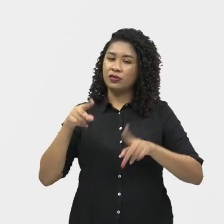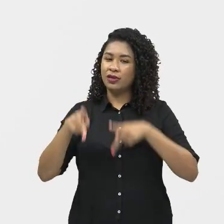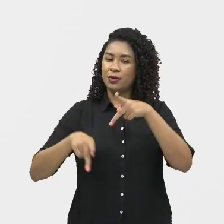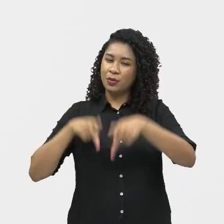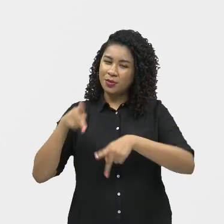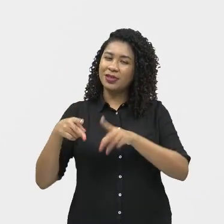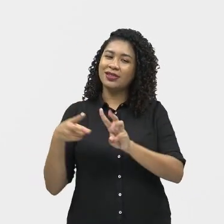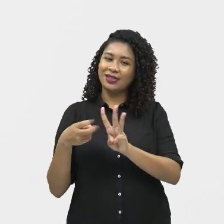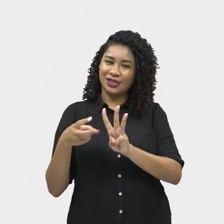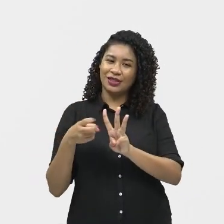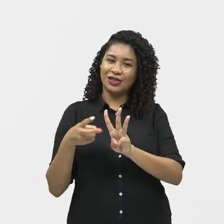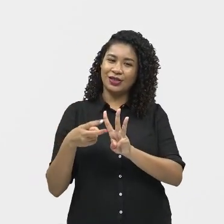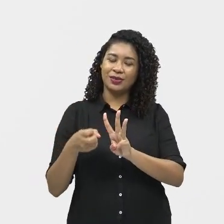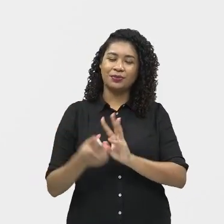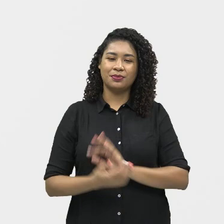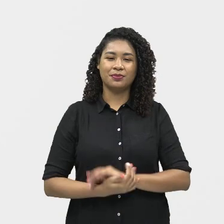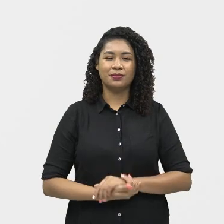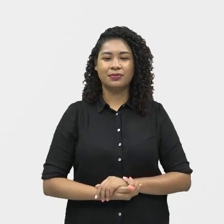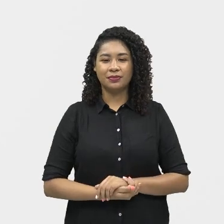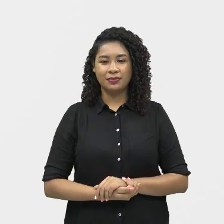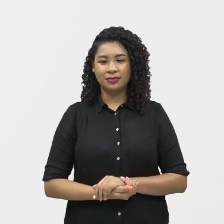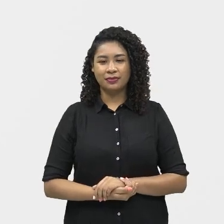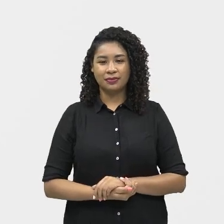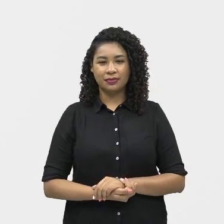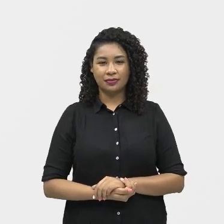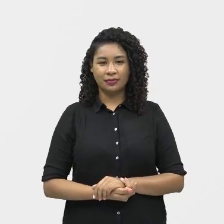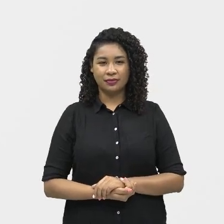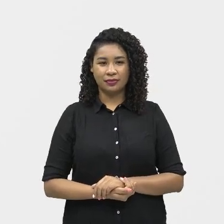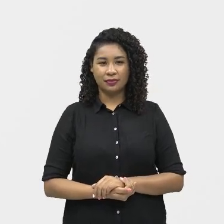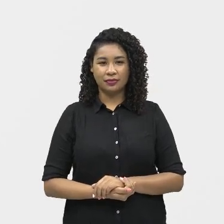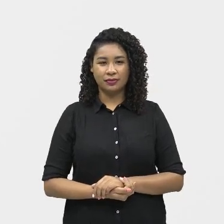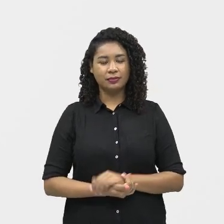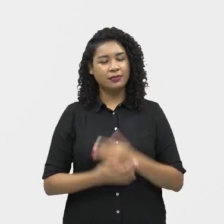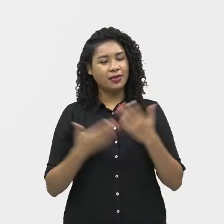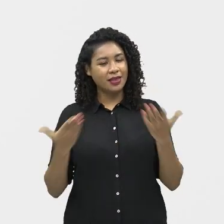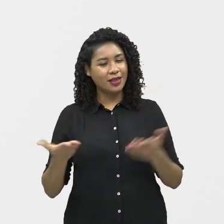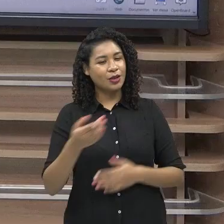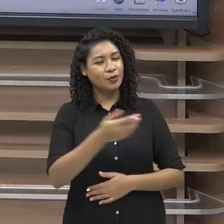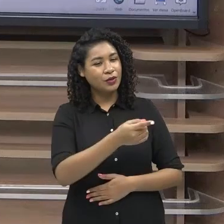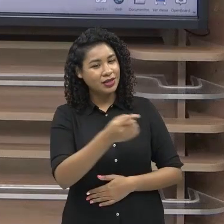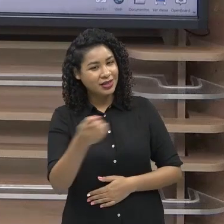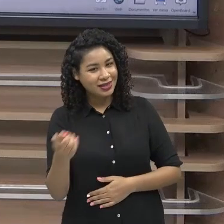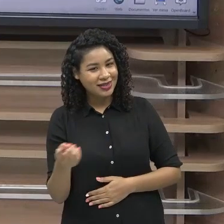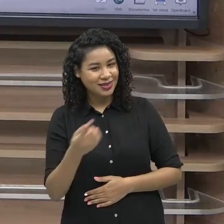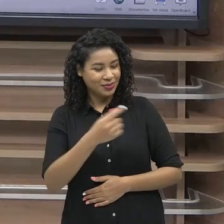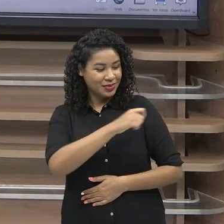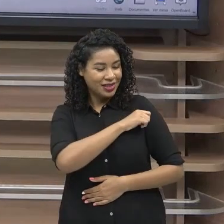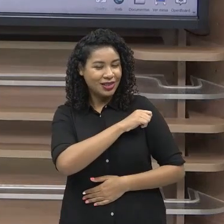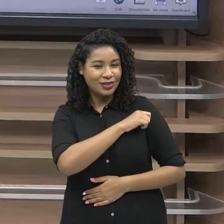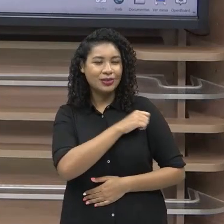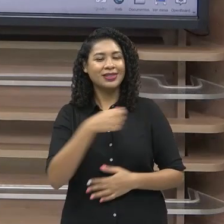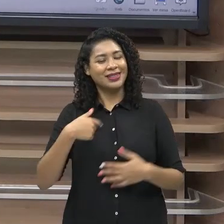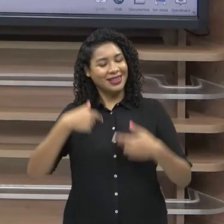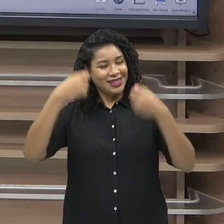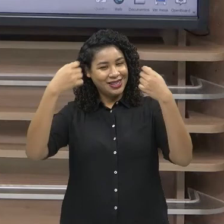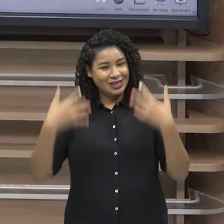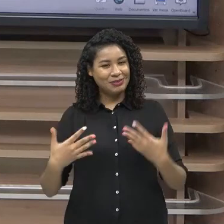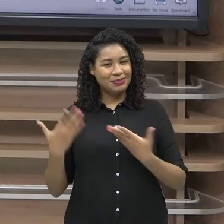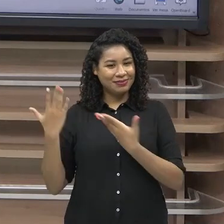originários. Então, meu caro aluno, minha cara aluna, fica então essa explicação para